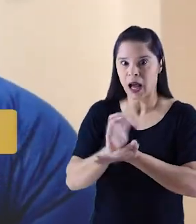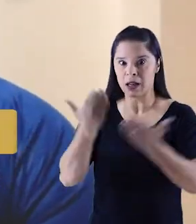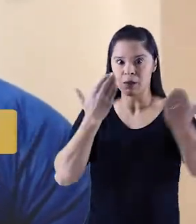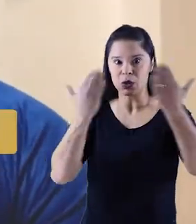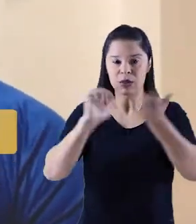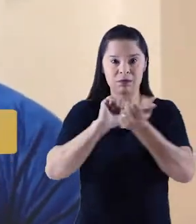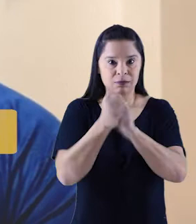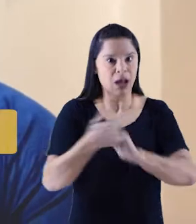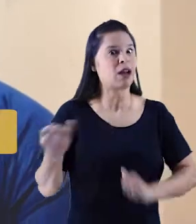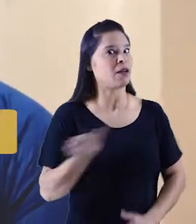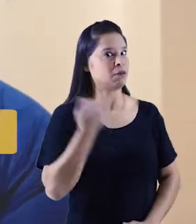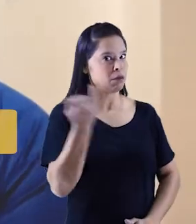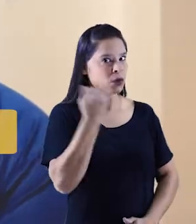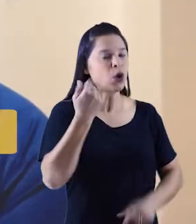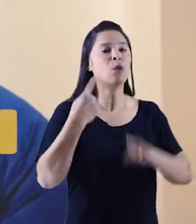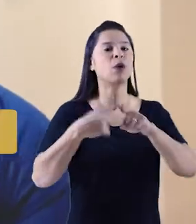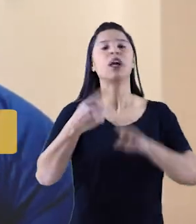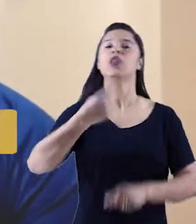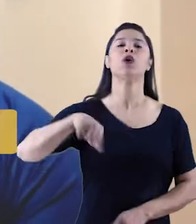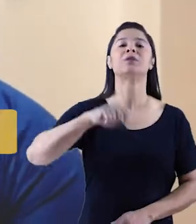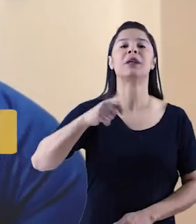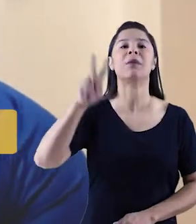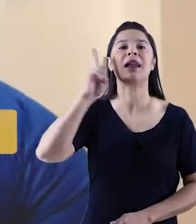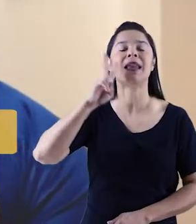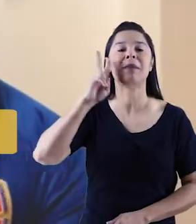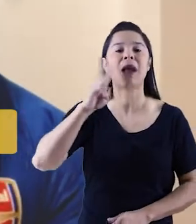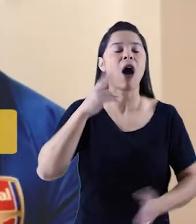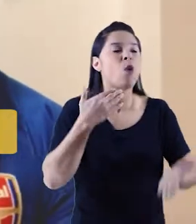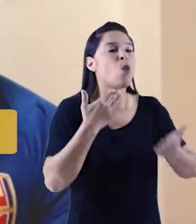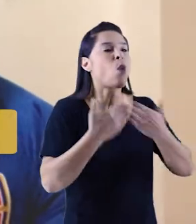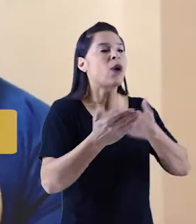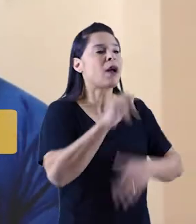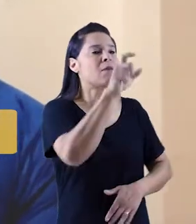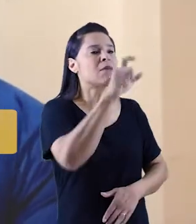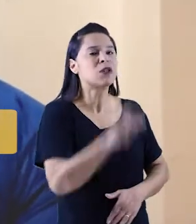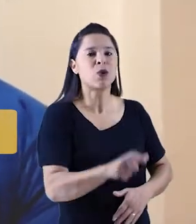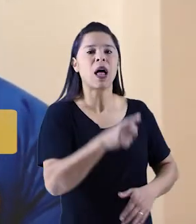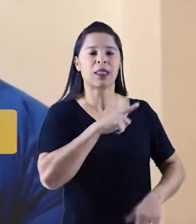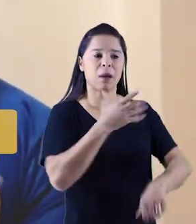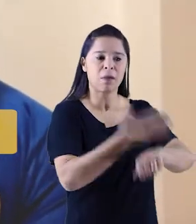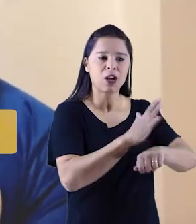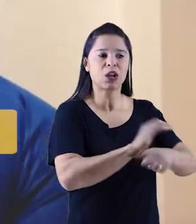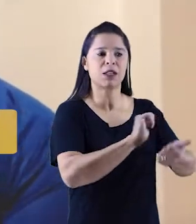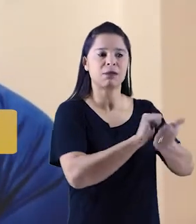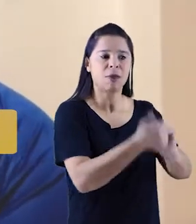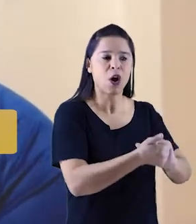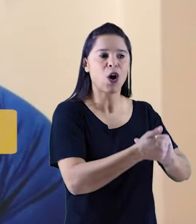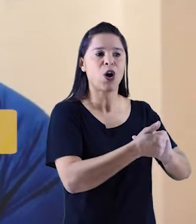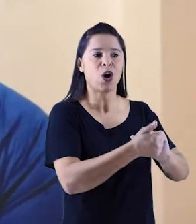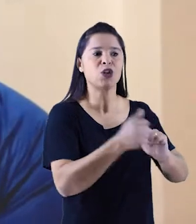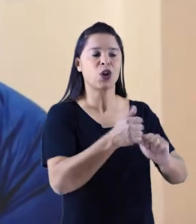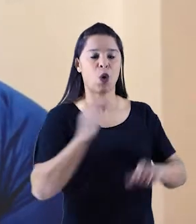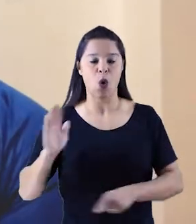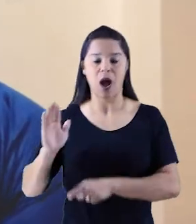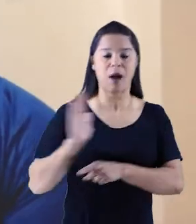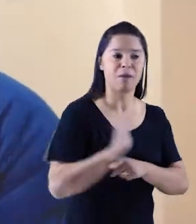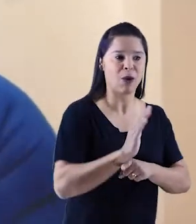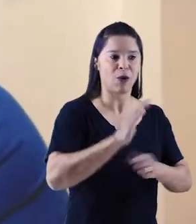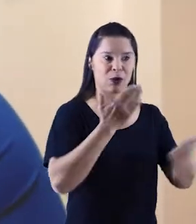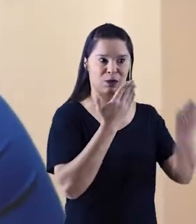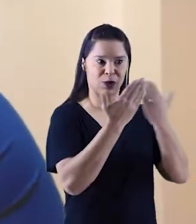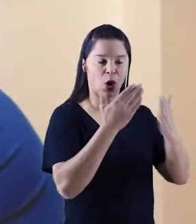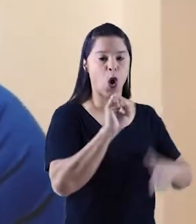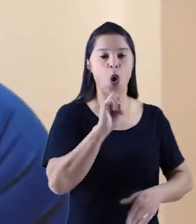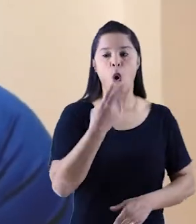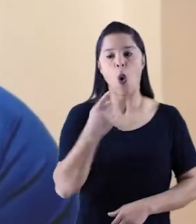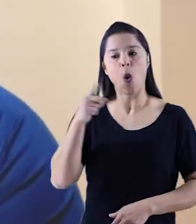sempre importante, porque a gente tem que lembrar que seja aquele indivíduo que esteja praticando algum esporte por intervenção do próprio psicólogo